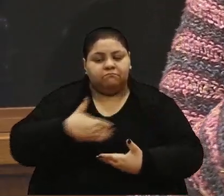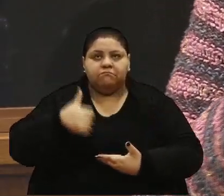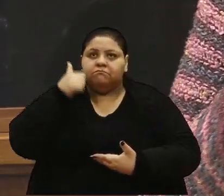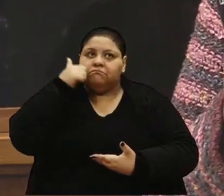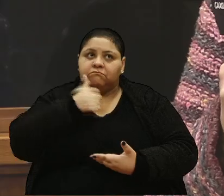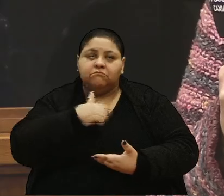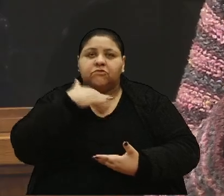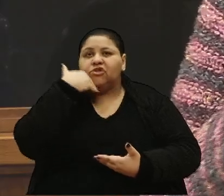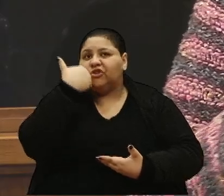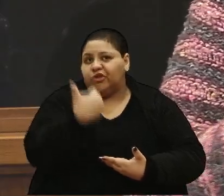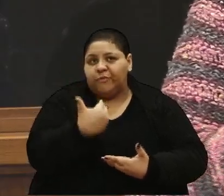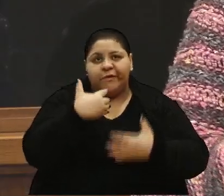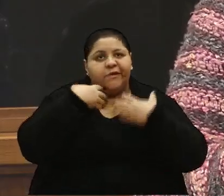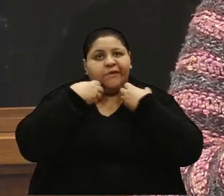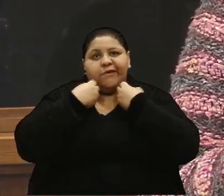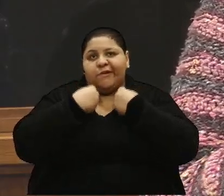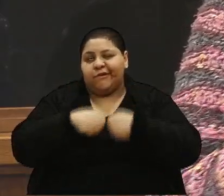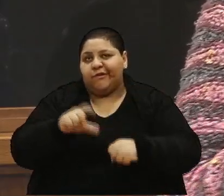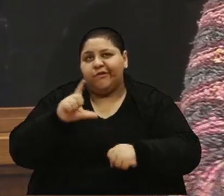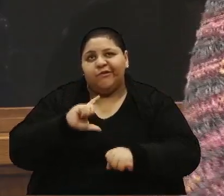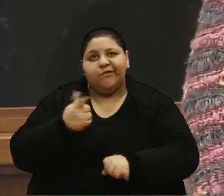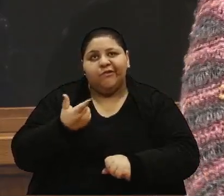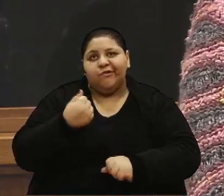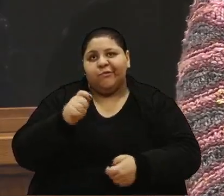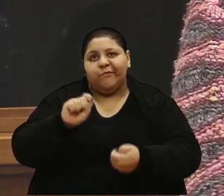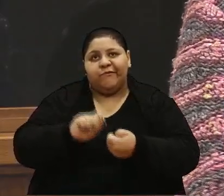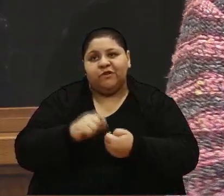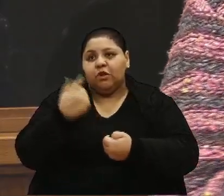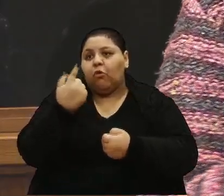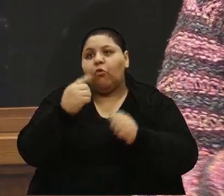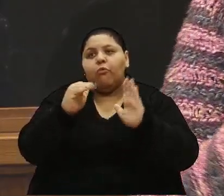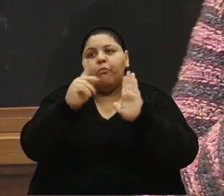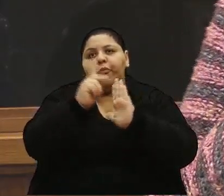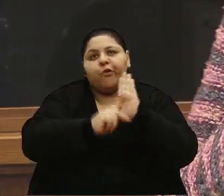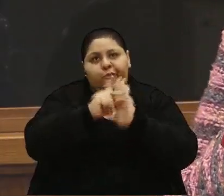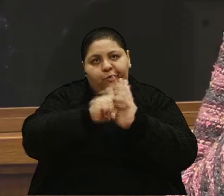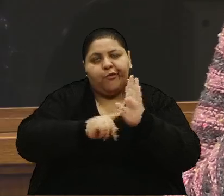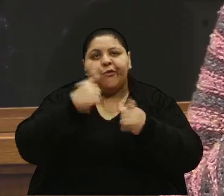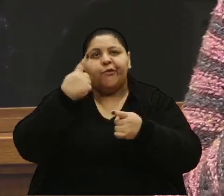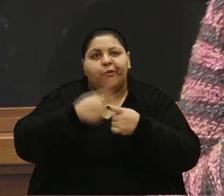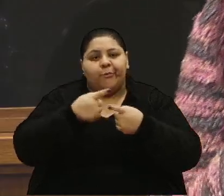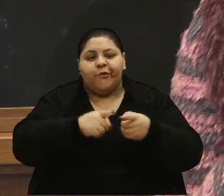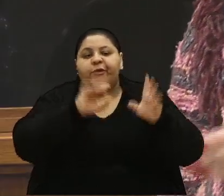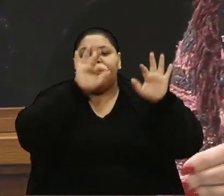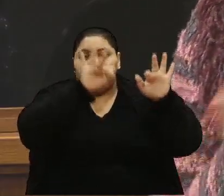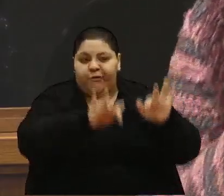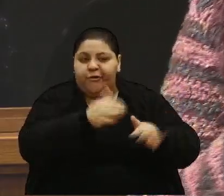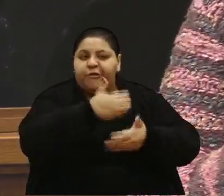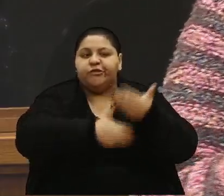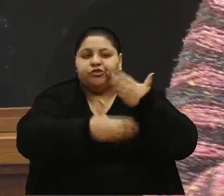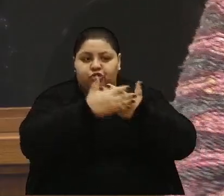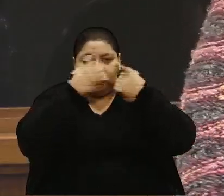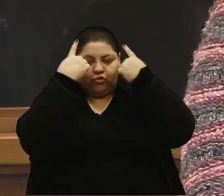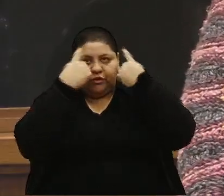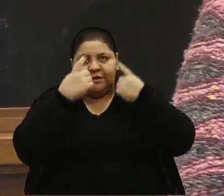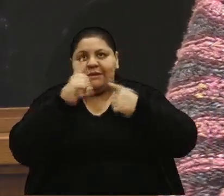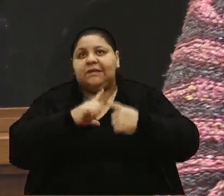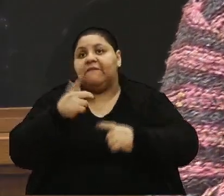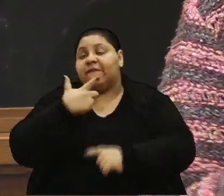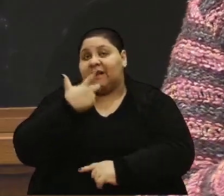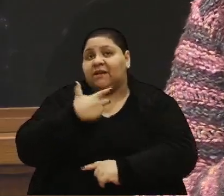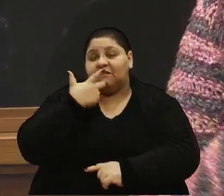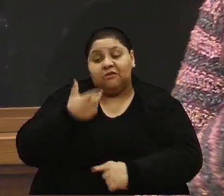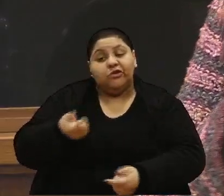não adianta ter uma secretaria que não vai ter verba para fazer um programa, porque para combater toda a violência, que a gente tem falado muitas